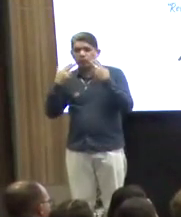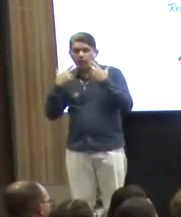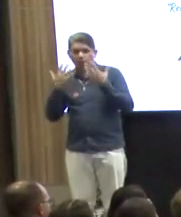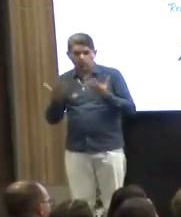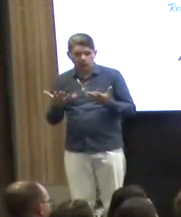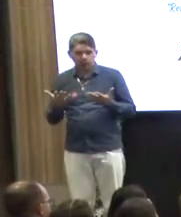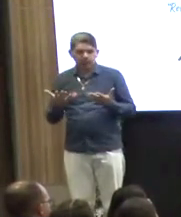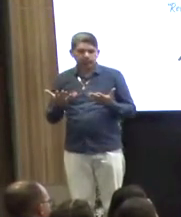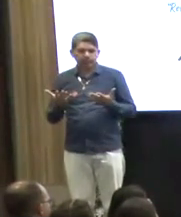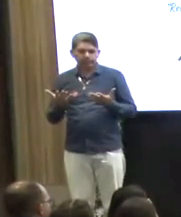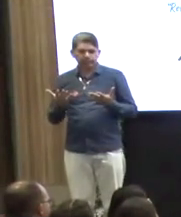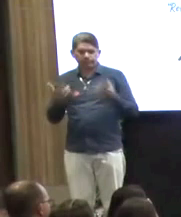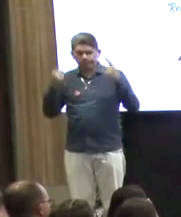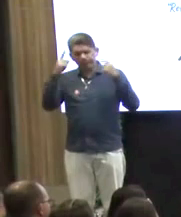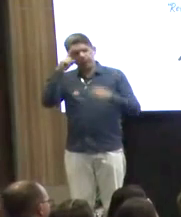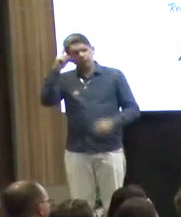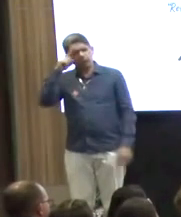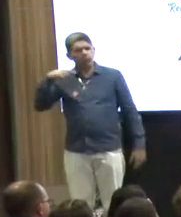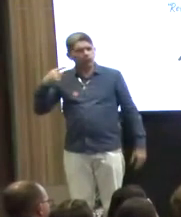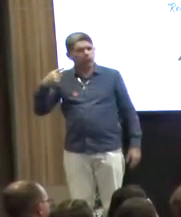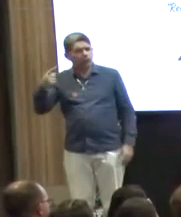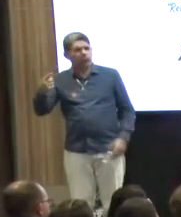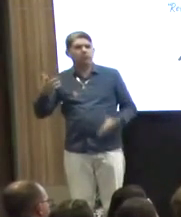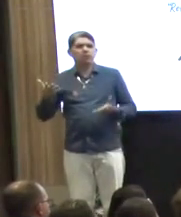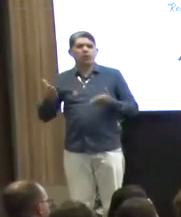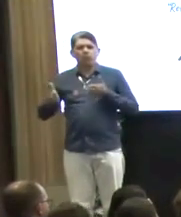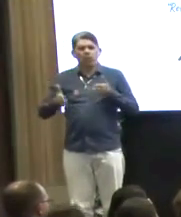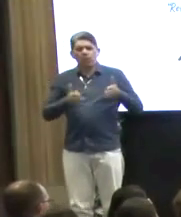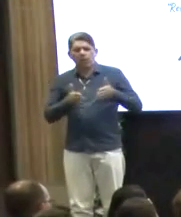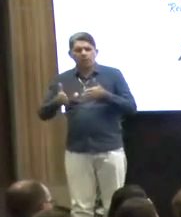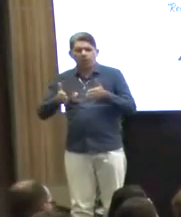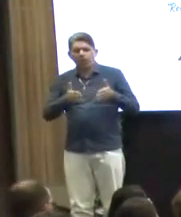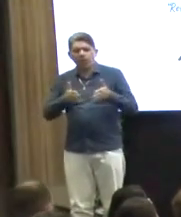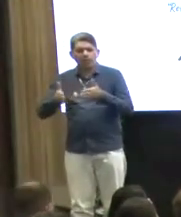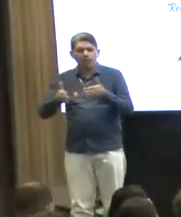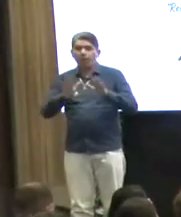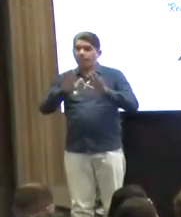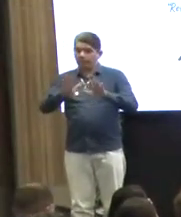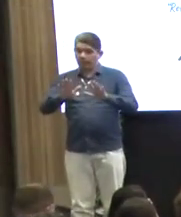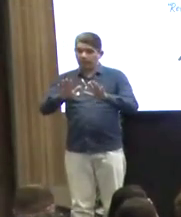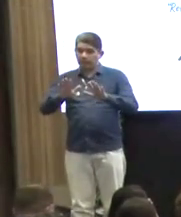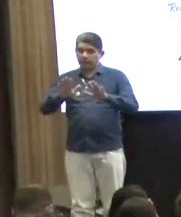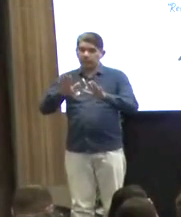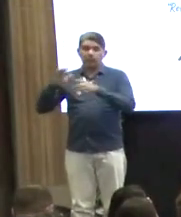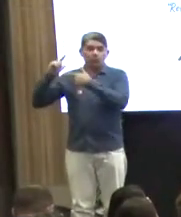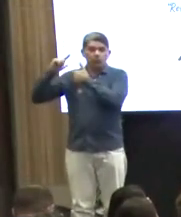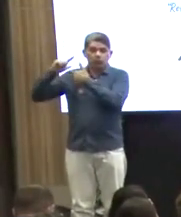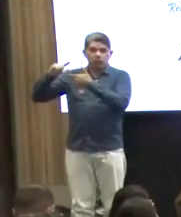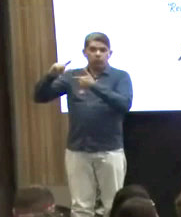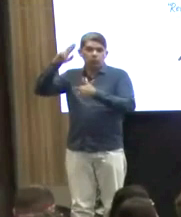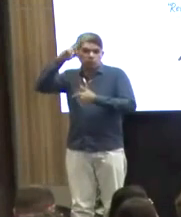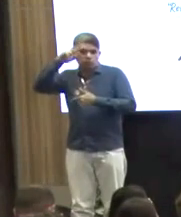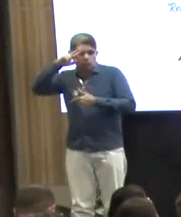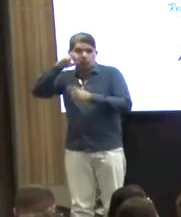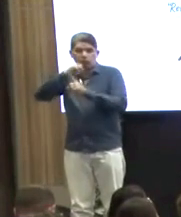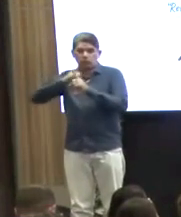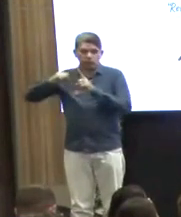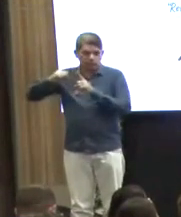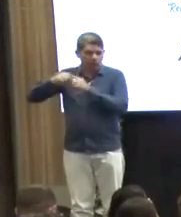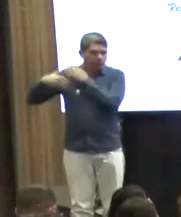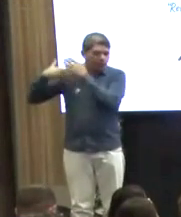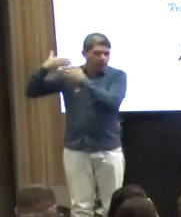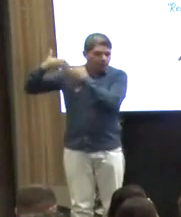Naturalizar significa, né, fazer passar por natural o que na verdade é histórico, é social, é construído. Tá? Existe uma